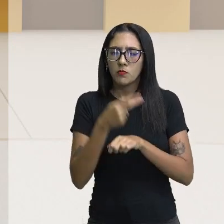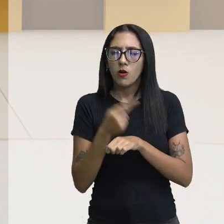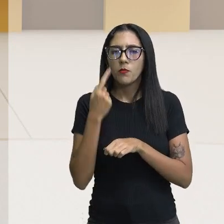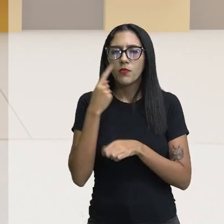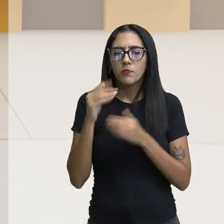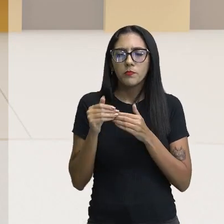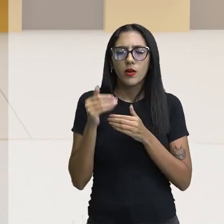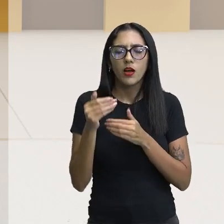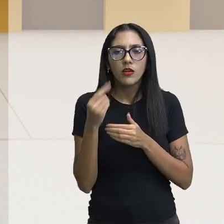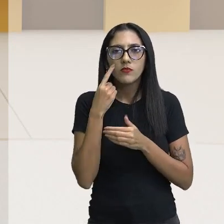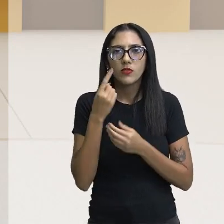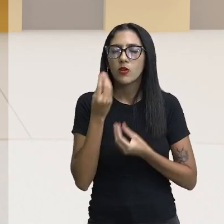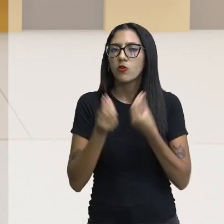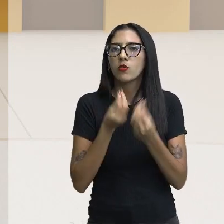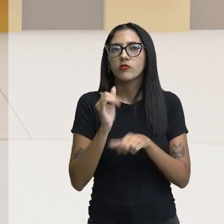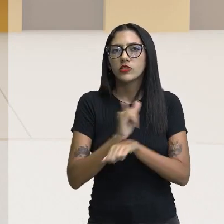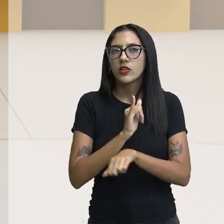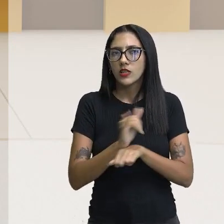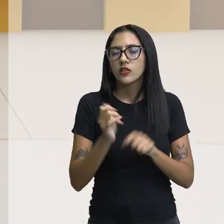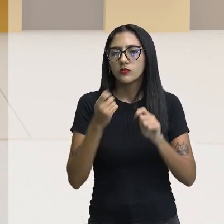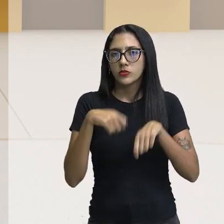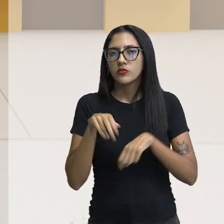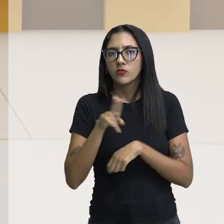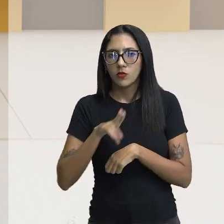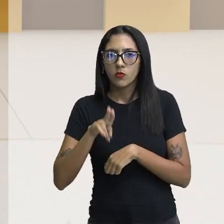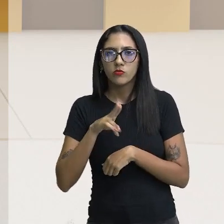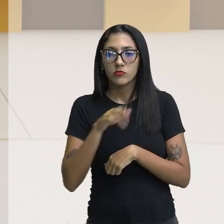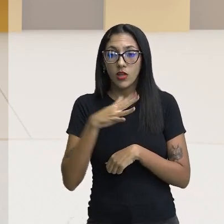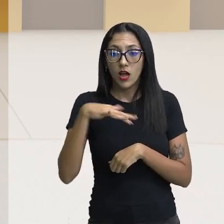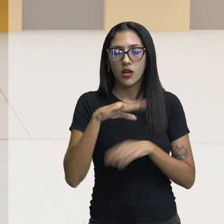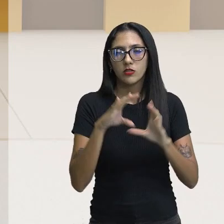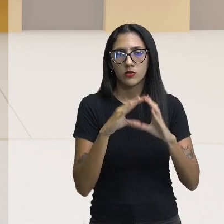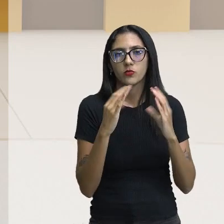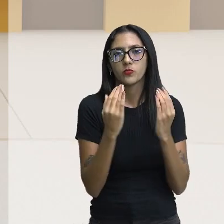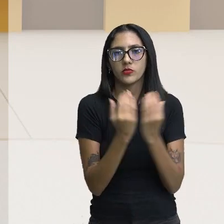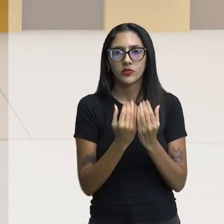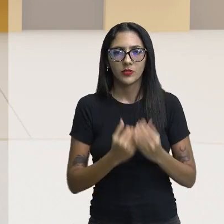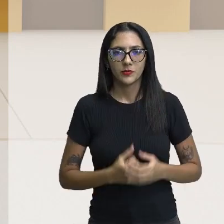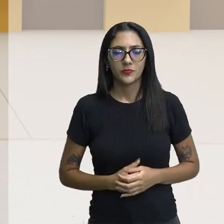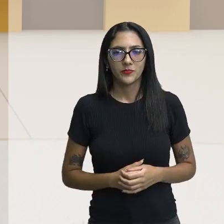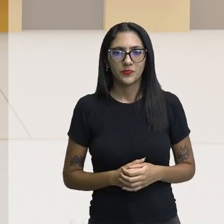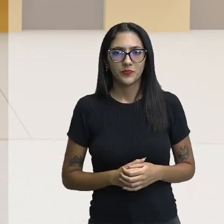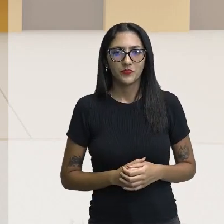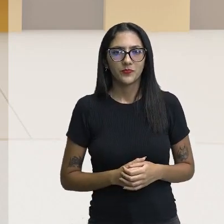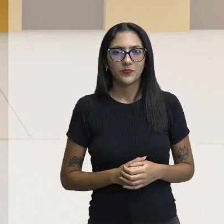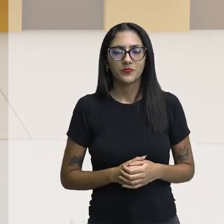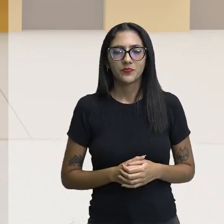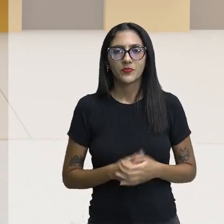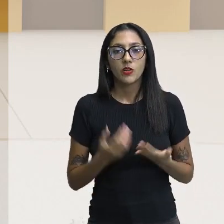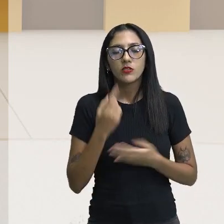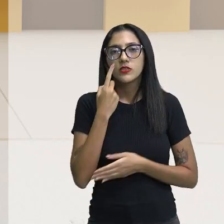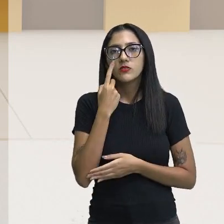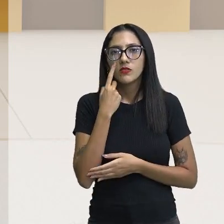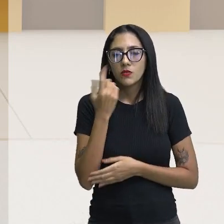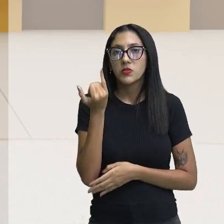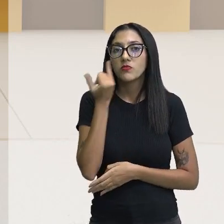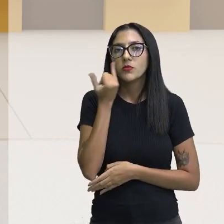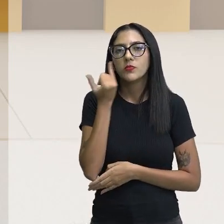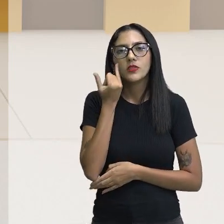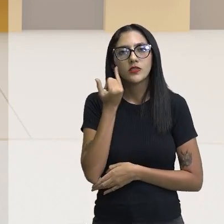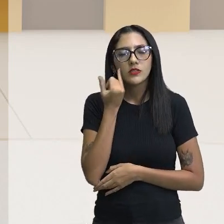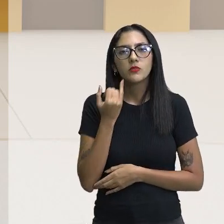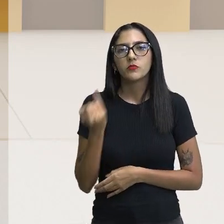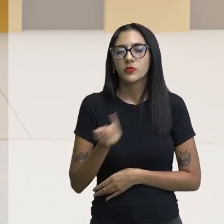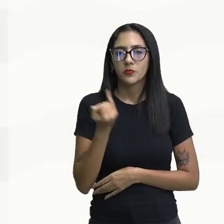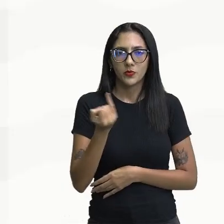tem de divulgar esse conhecimento para a comunidade. E a gente vem agora com o dado que a professora Valcineide comentou, né? Vamos